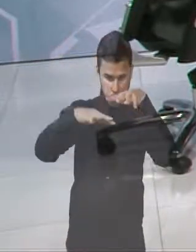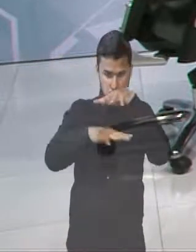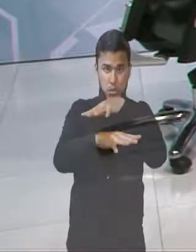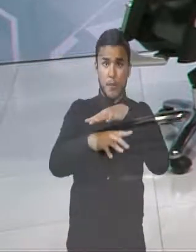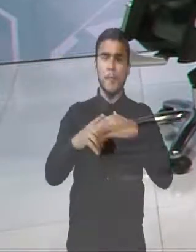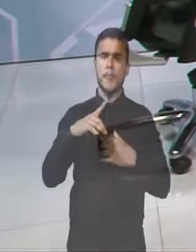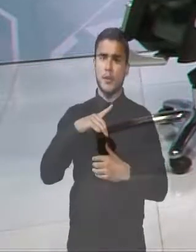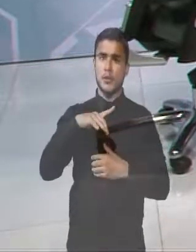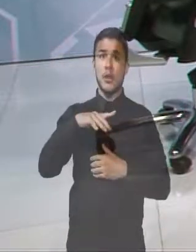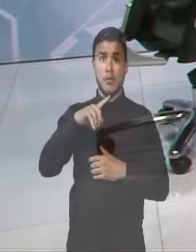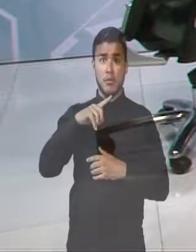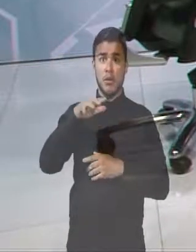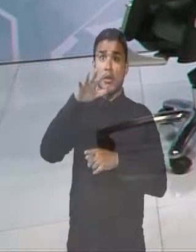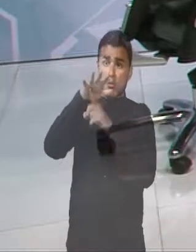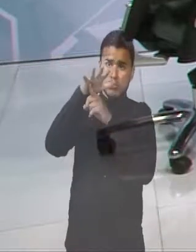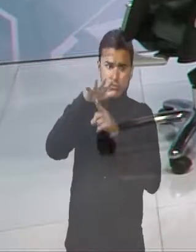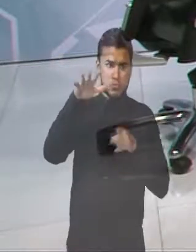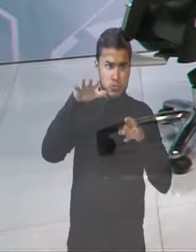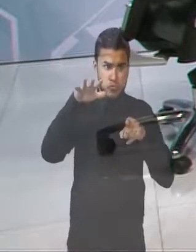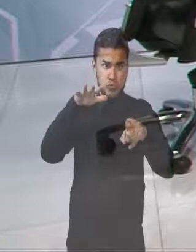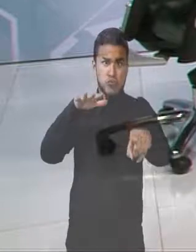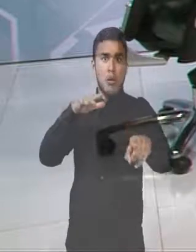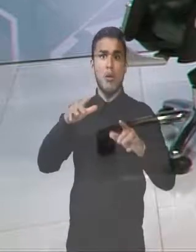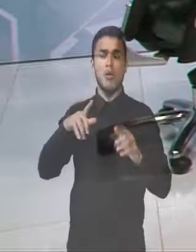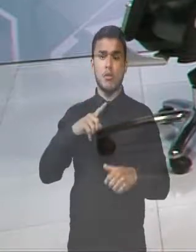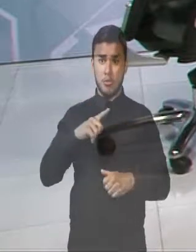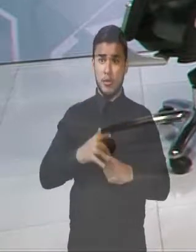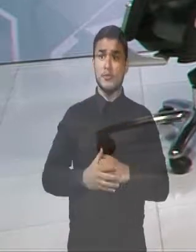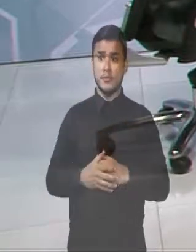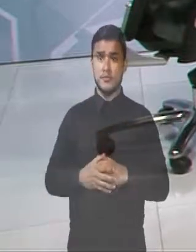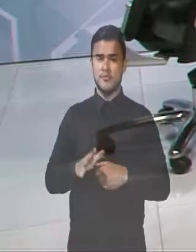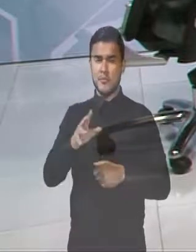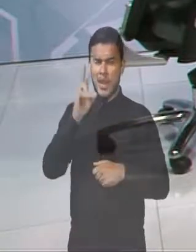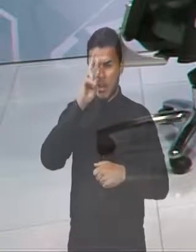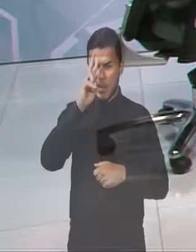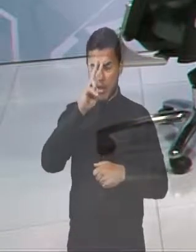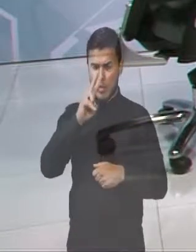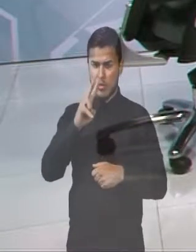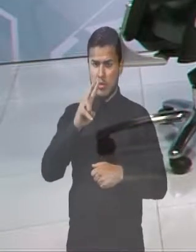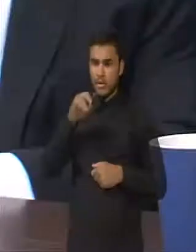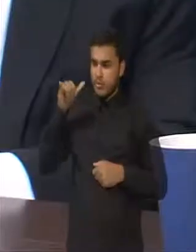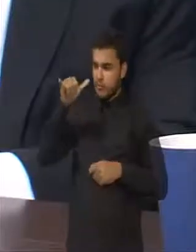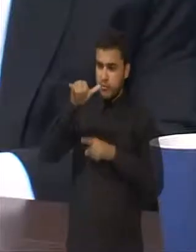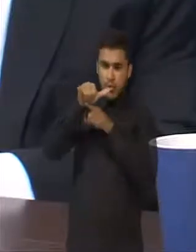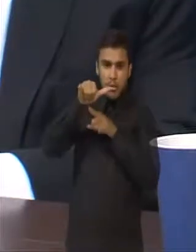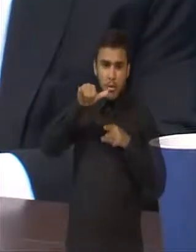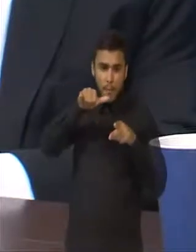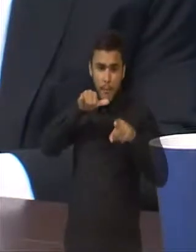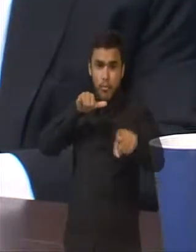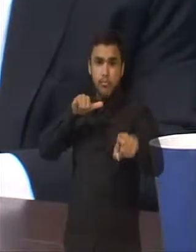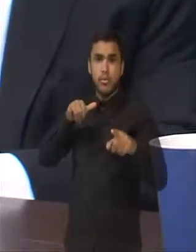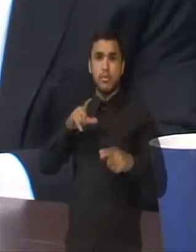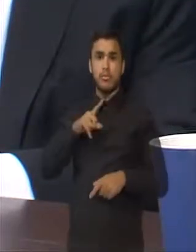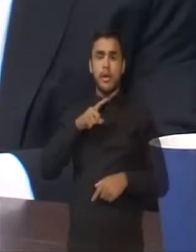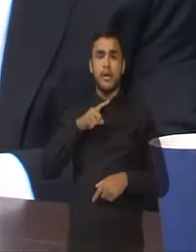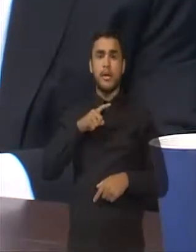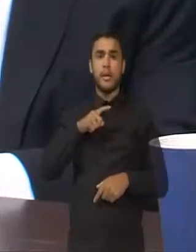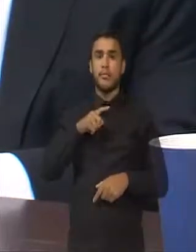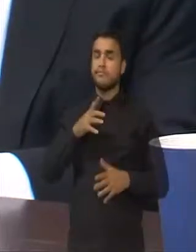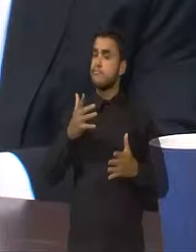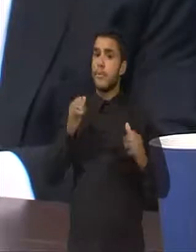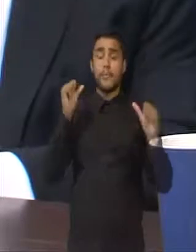ogivas nucleares, até um míssil, diferente do míssil balístico, né, o míssil de longa distância, que